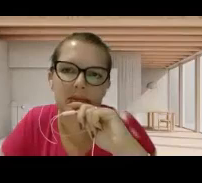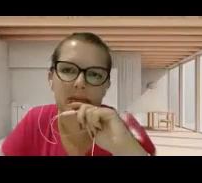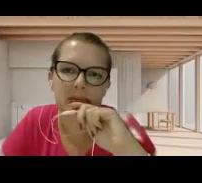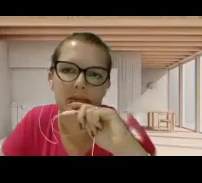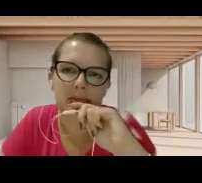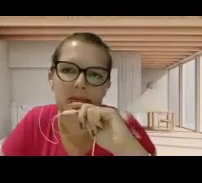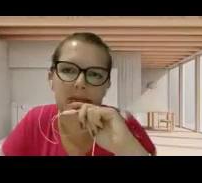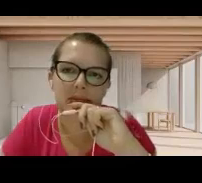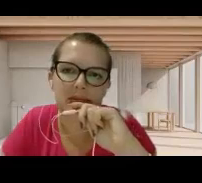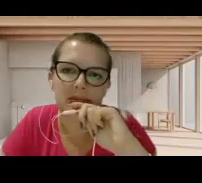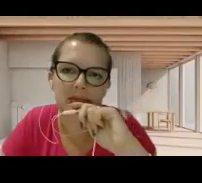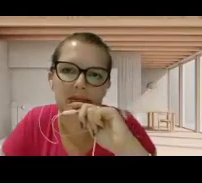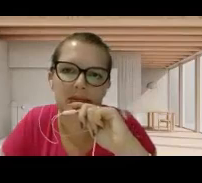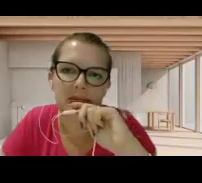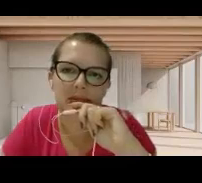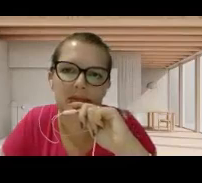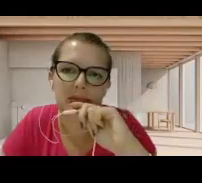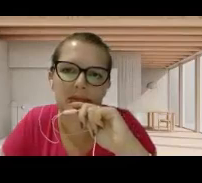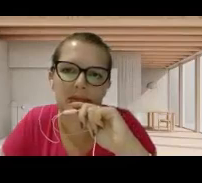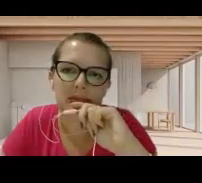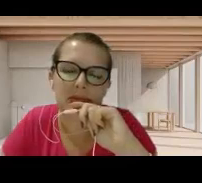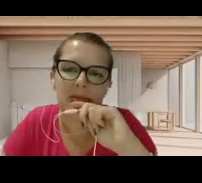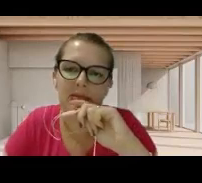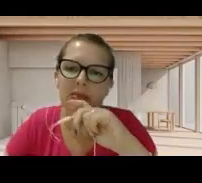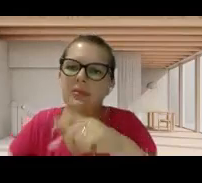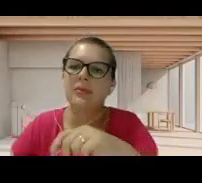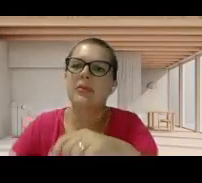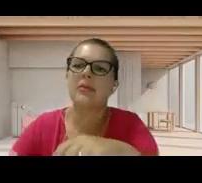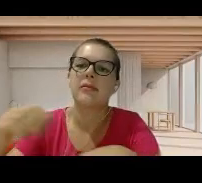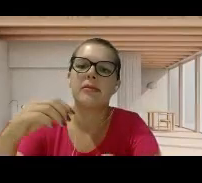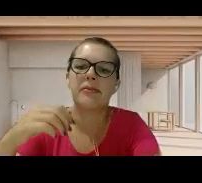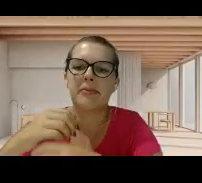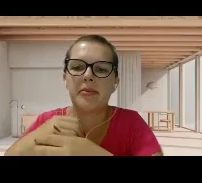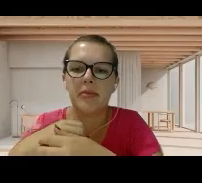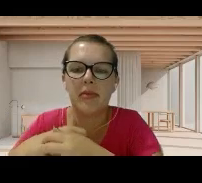licenciamento ambiental, outras dependem da